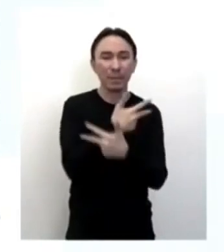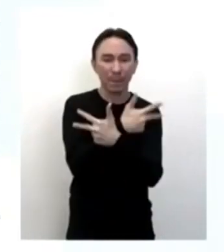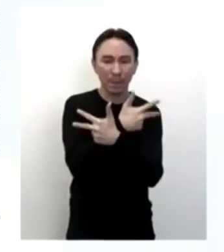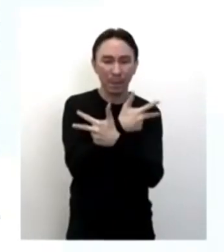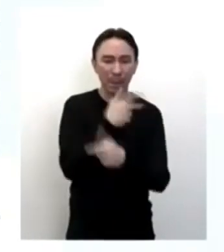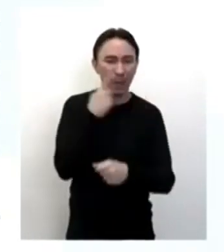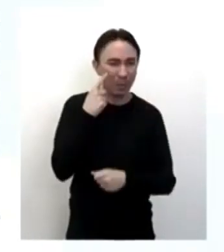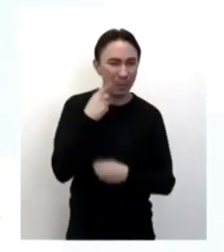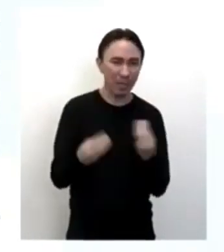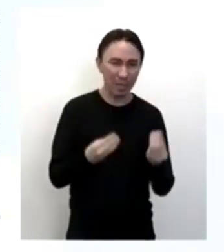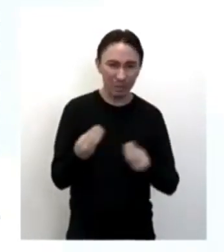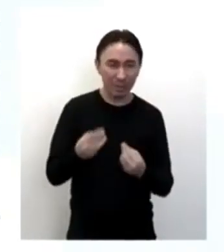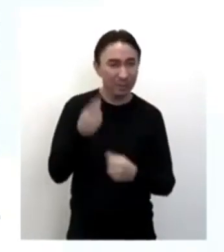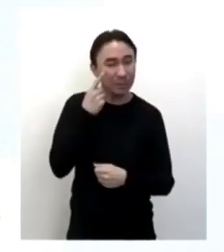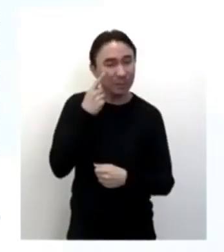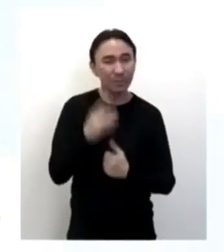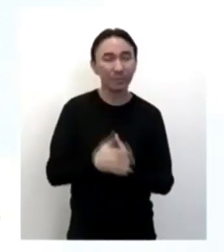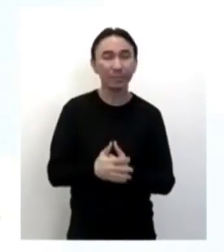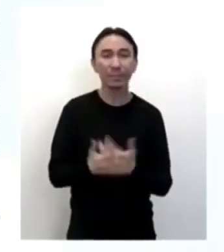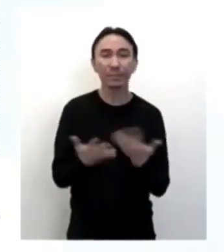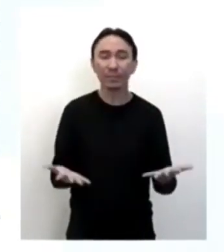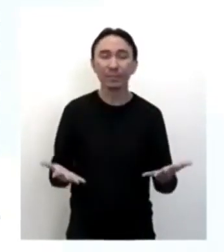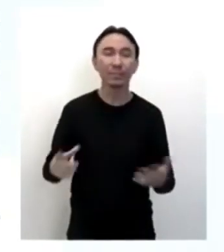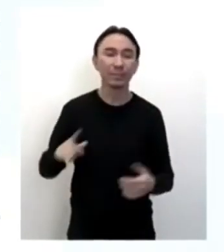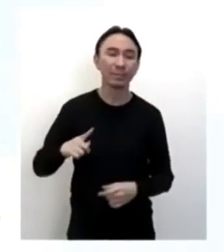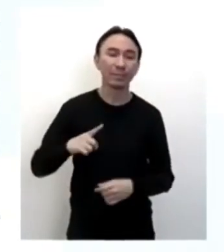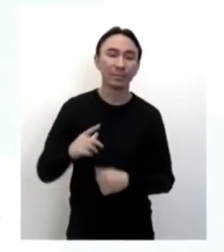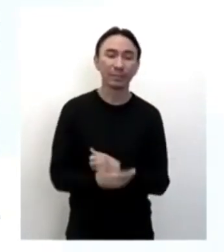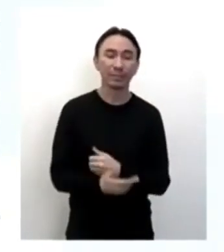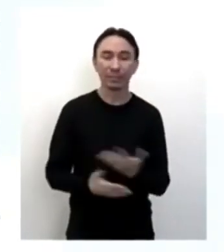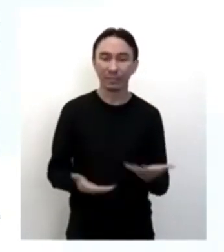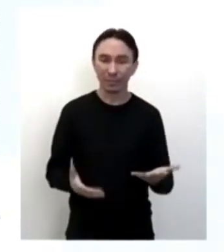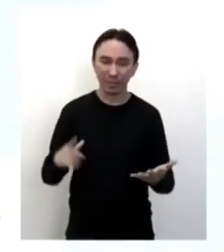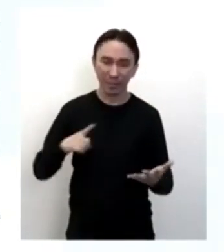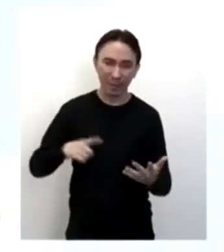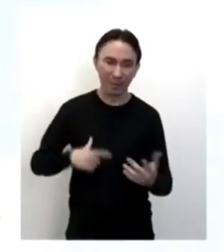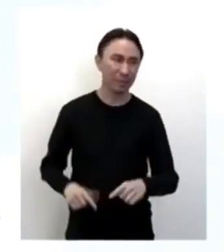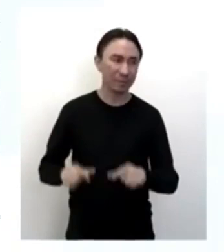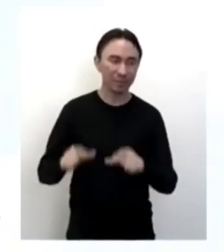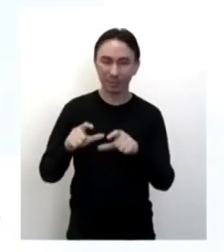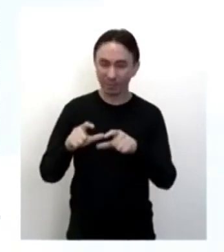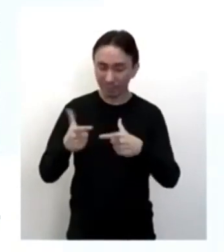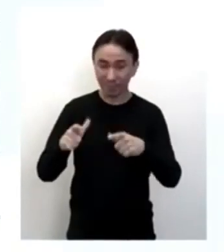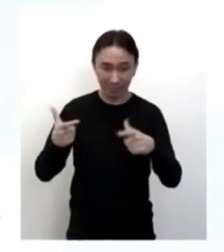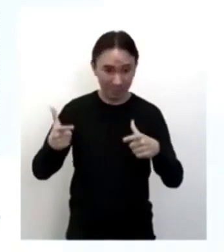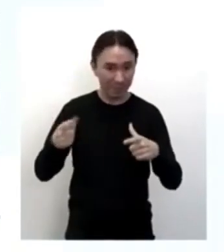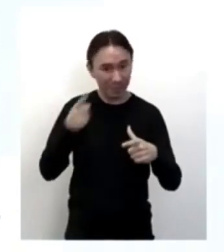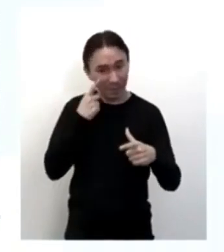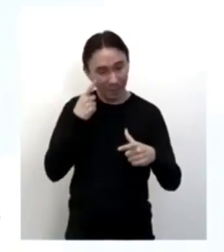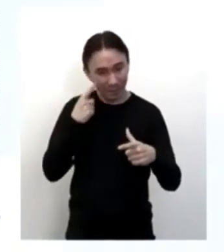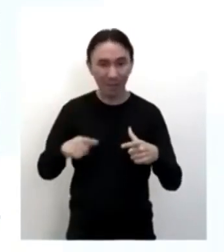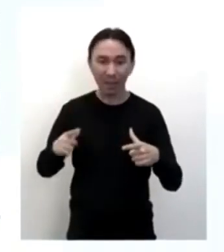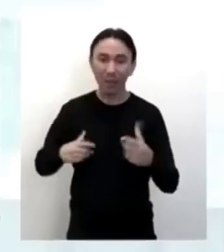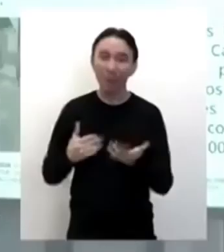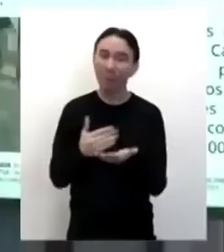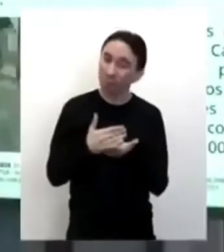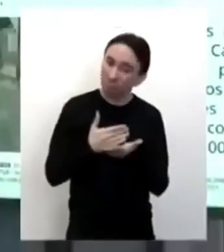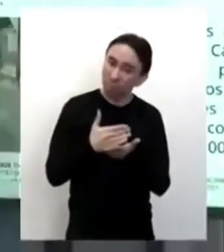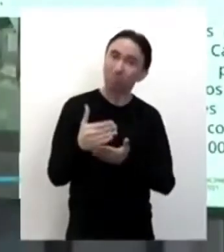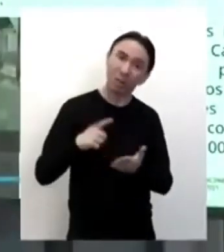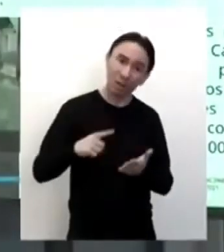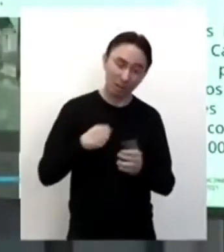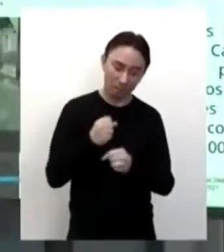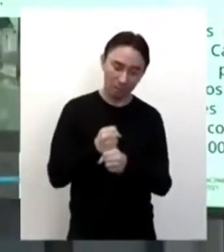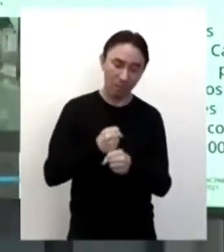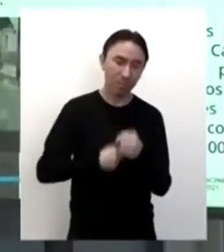OCHA, aponta as inundações como o tipo de desastre mais comum na região desde o ano 2000. Tem também, lógico